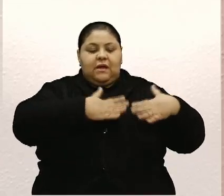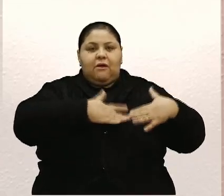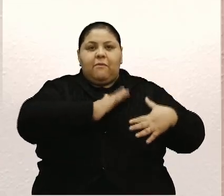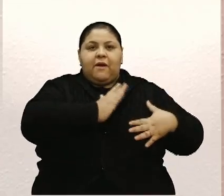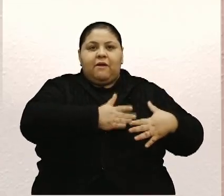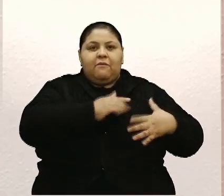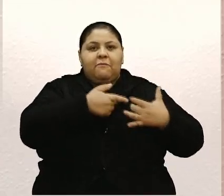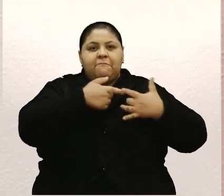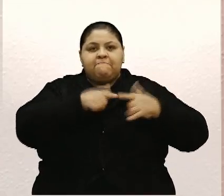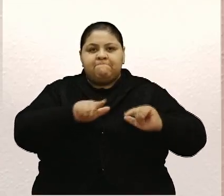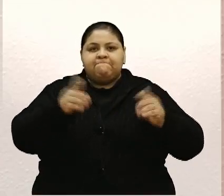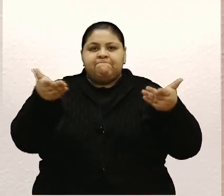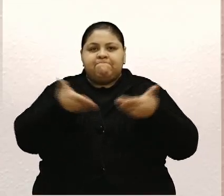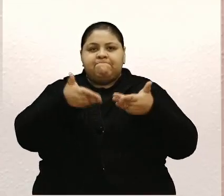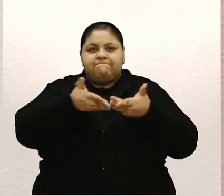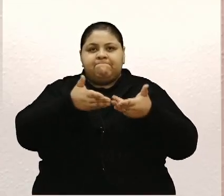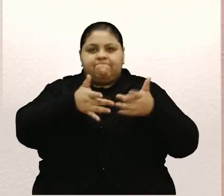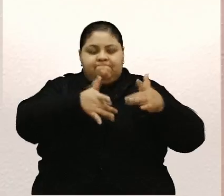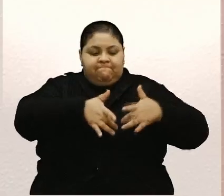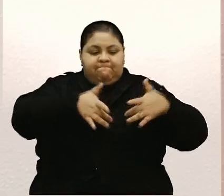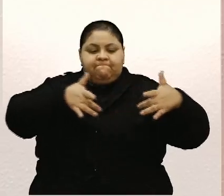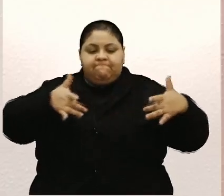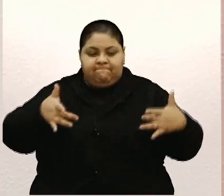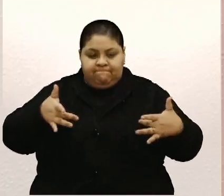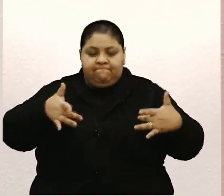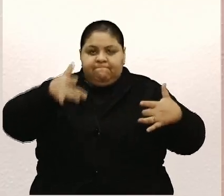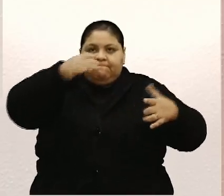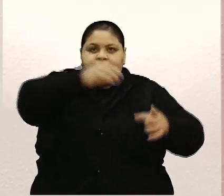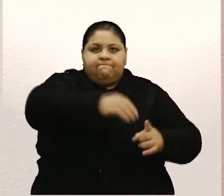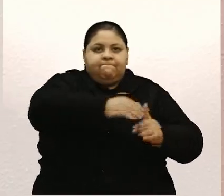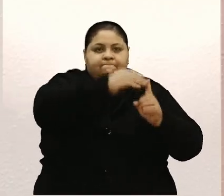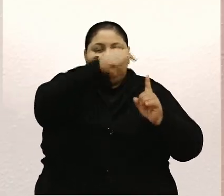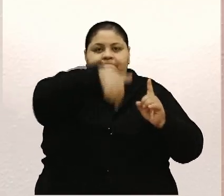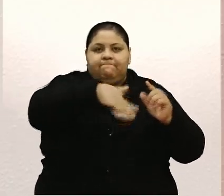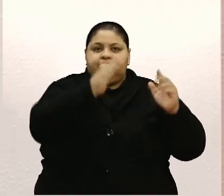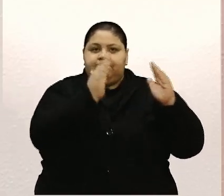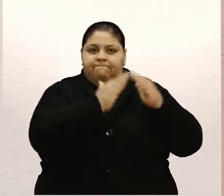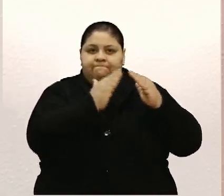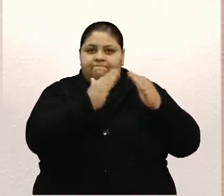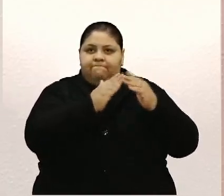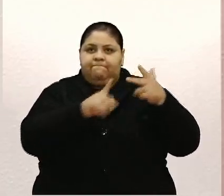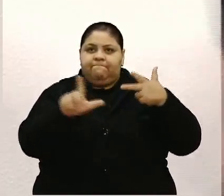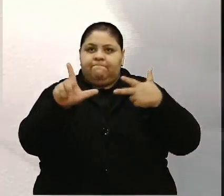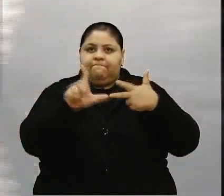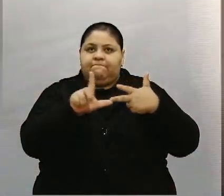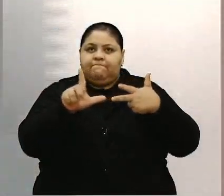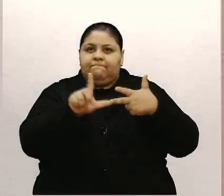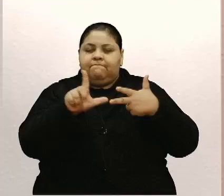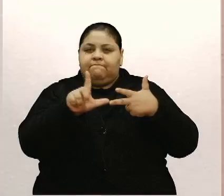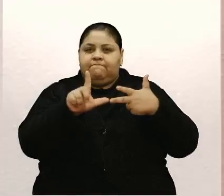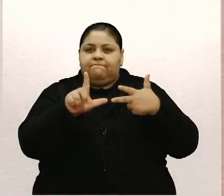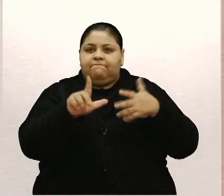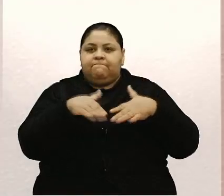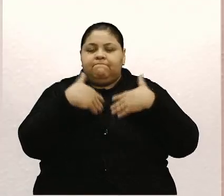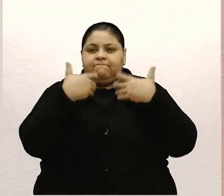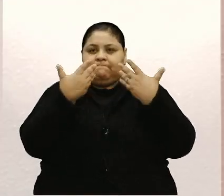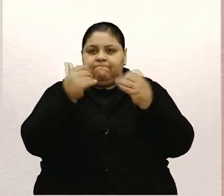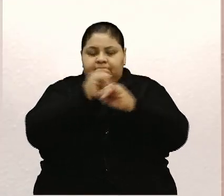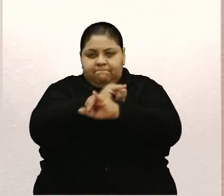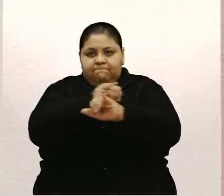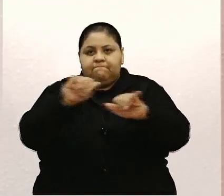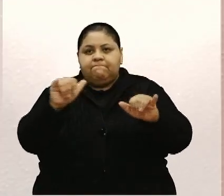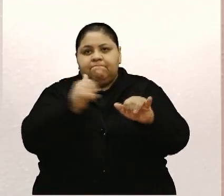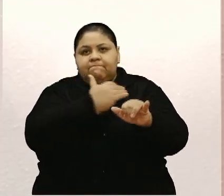contudo, prestamos a nossa solidariedade e principalmente desta Casa Legislativa. Com pesar, então, que comunicamos